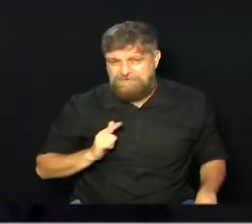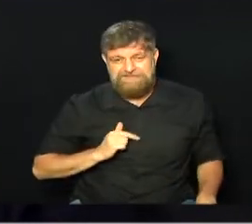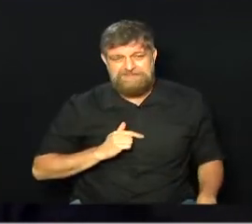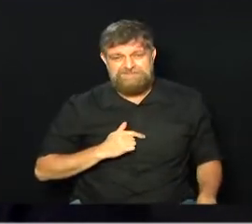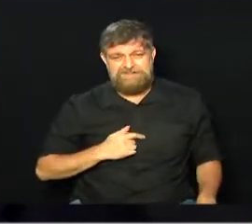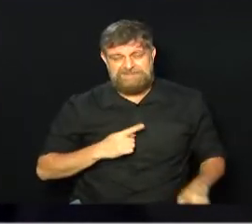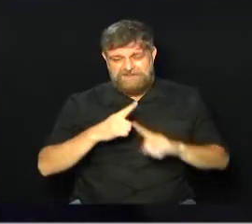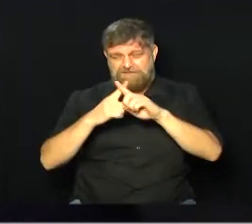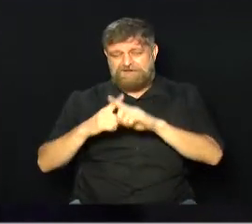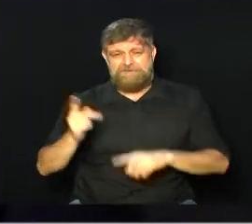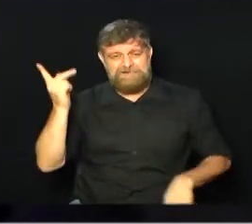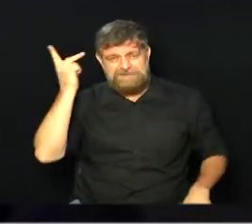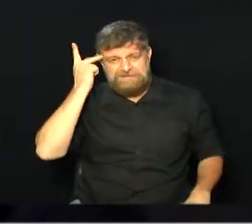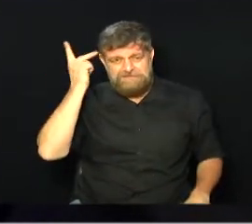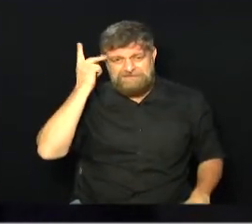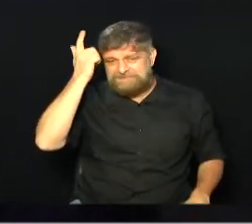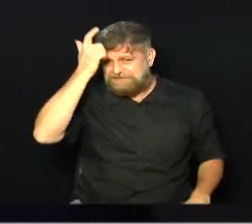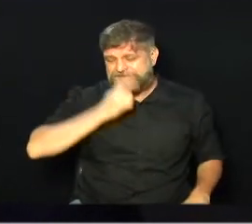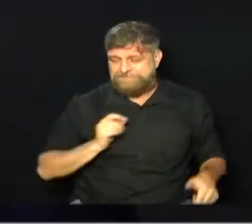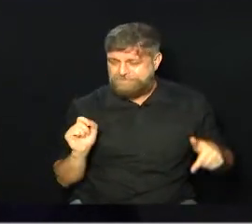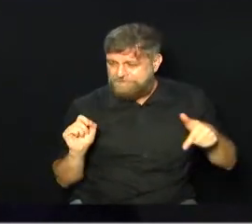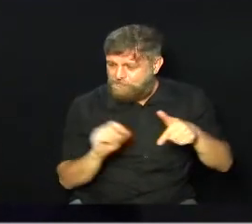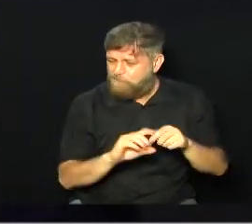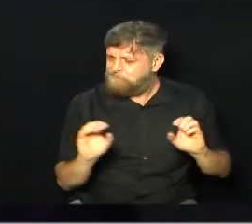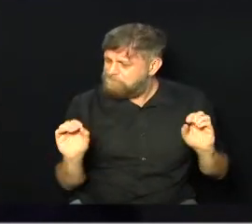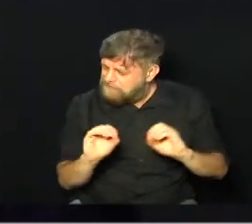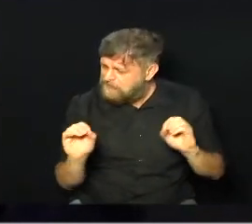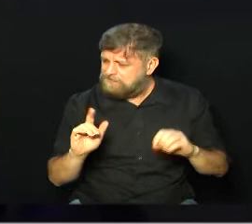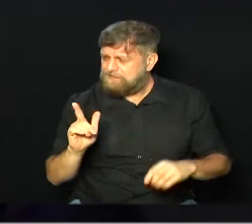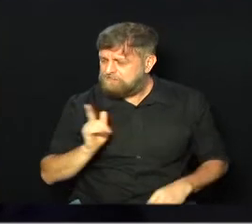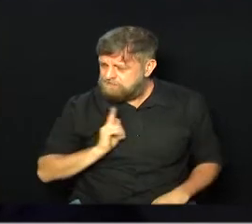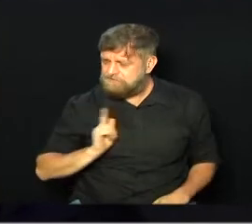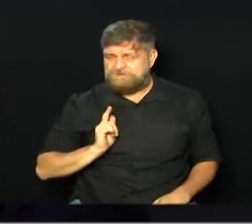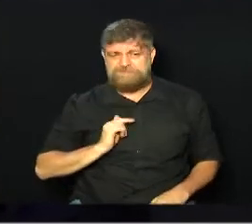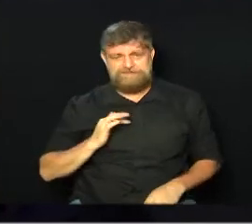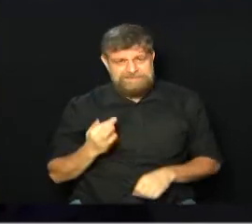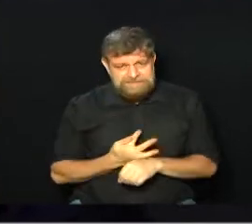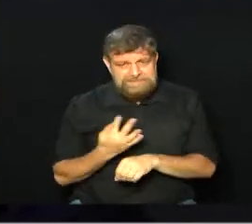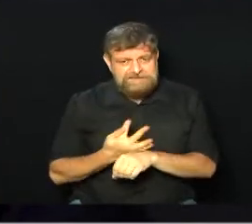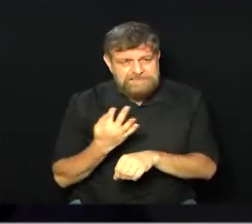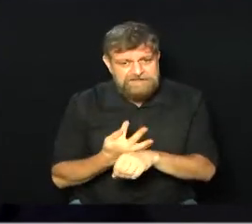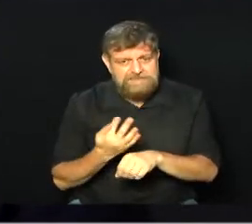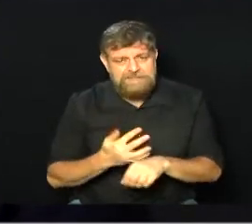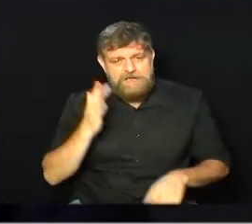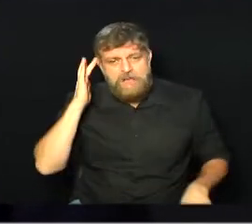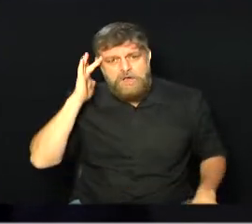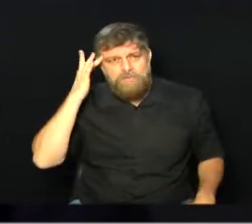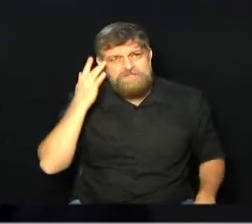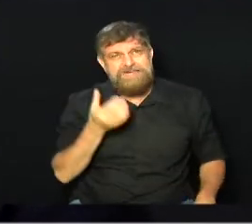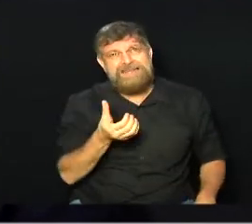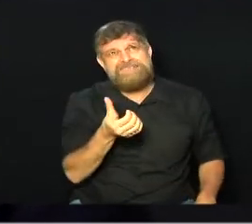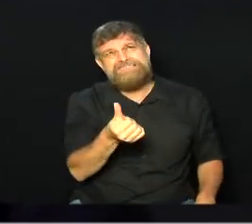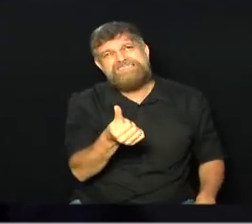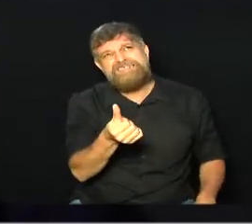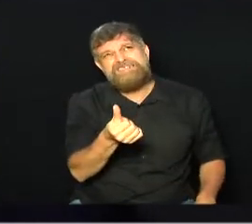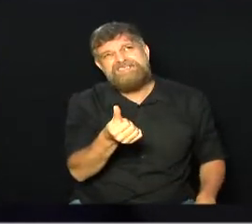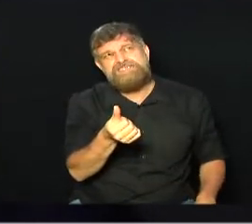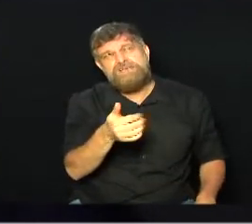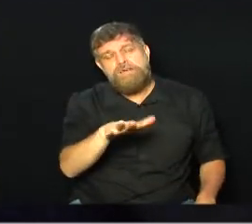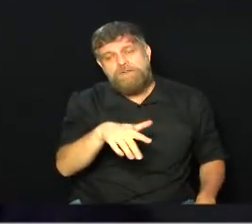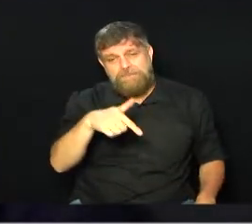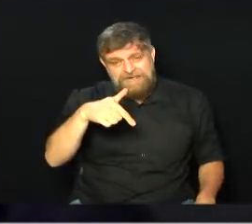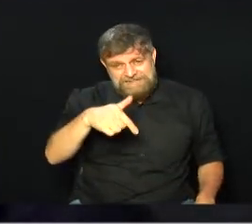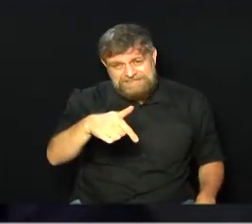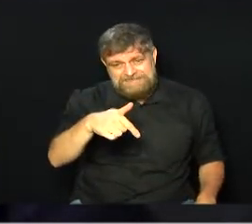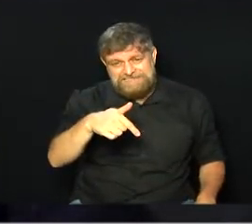Paulista, muito mal assim, não estava fazendo gols, mas tinha feito bons jogos, acho que a gente já era sétima rodada do... Acho